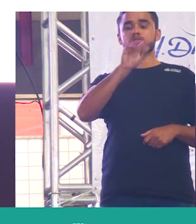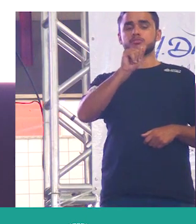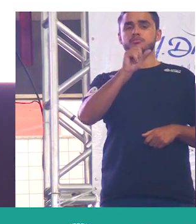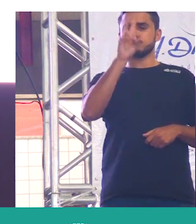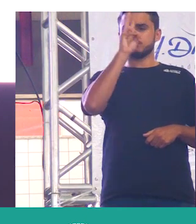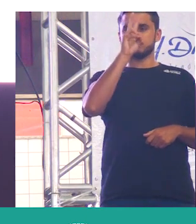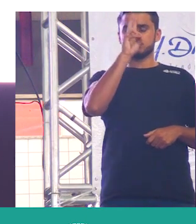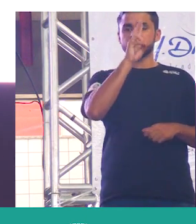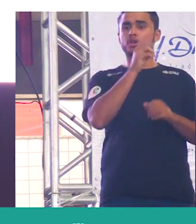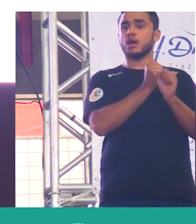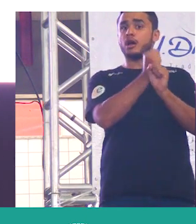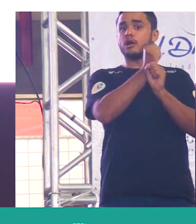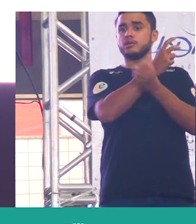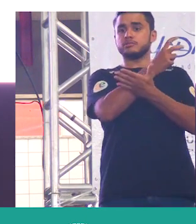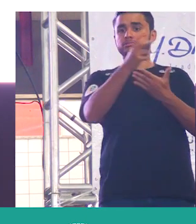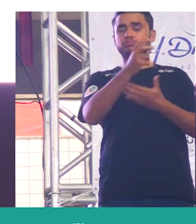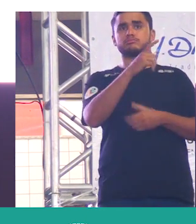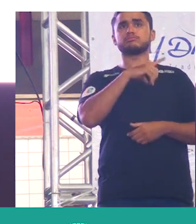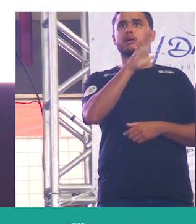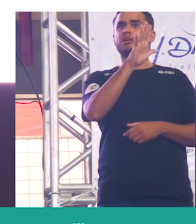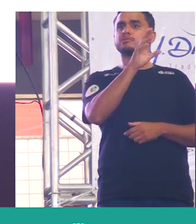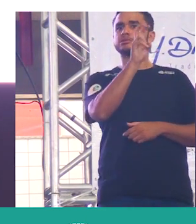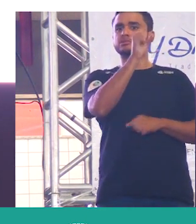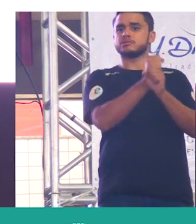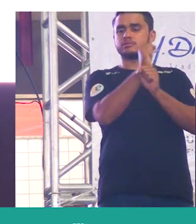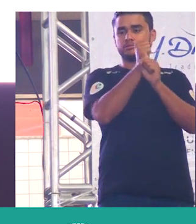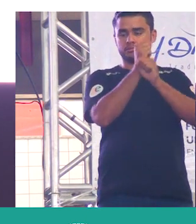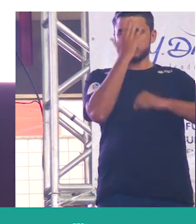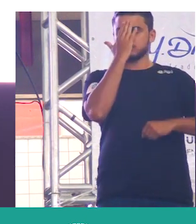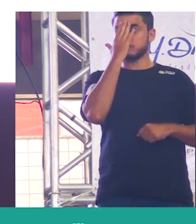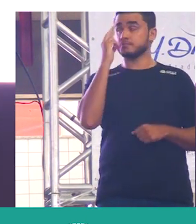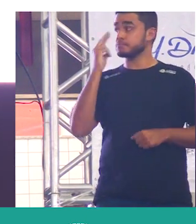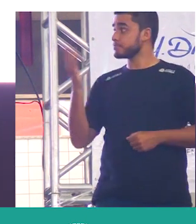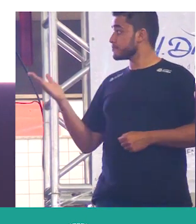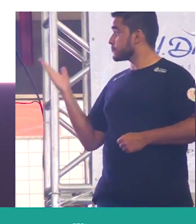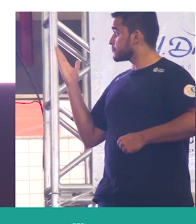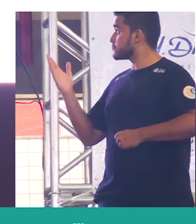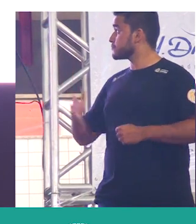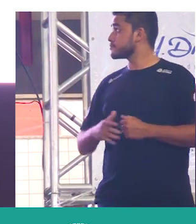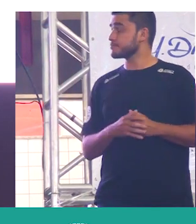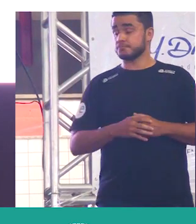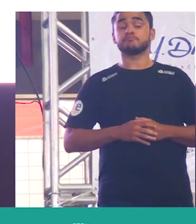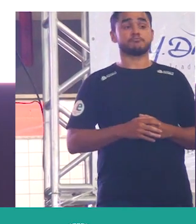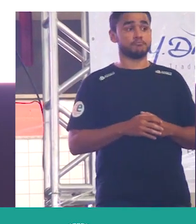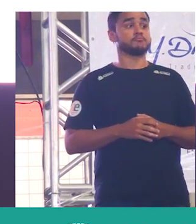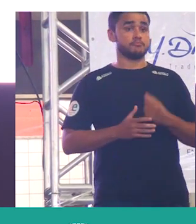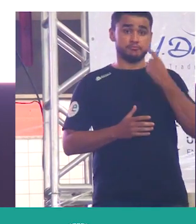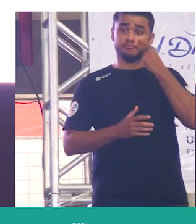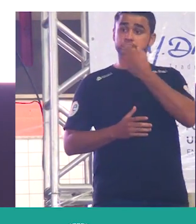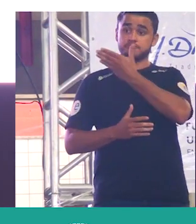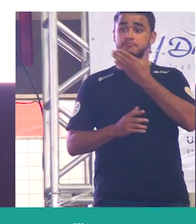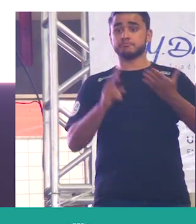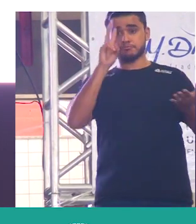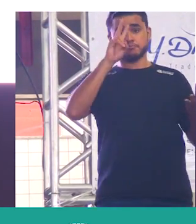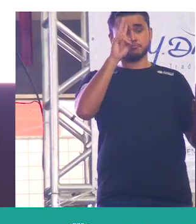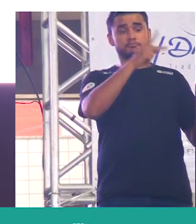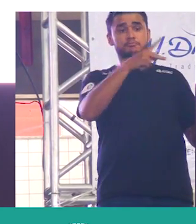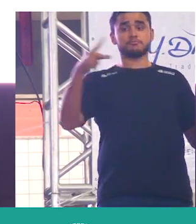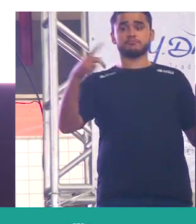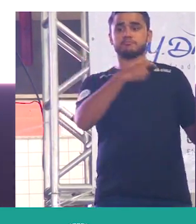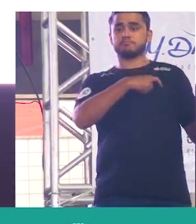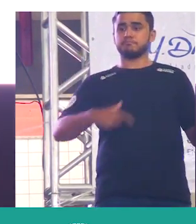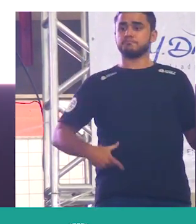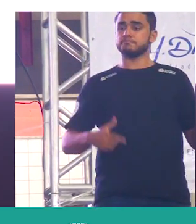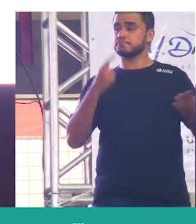no poder 5 anos, observem no nosso slide. Naquela época, presidentes governavam